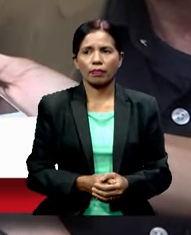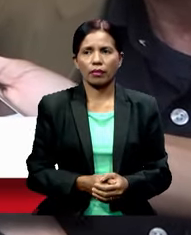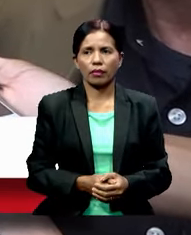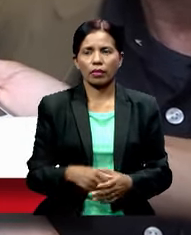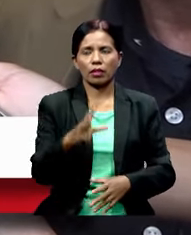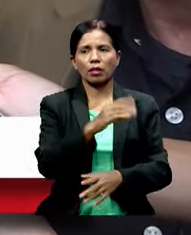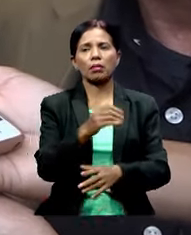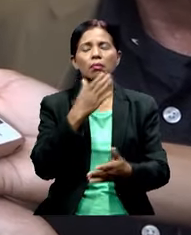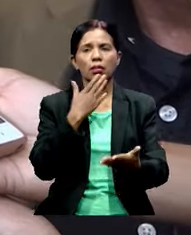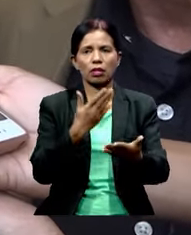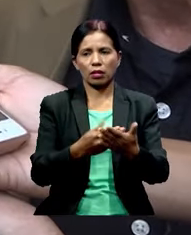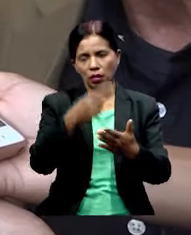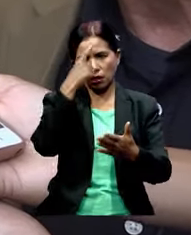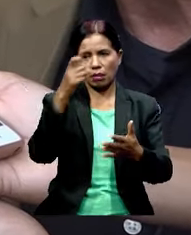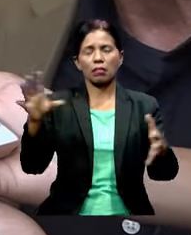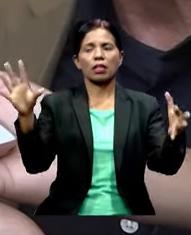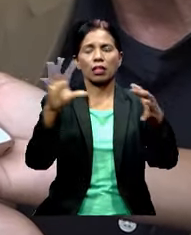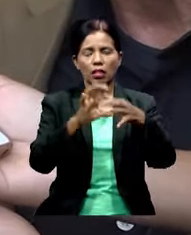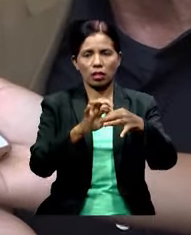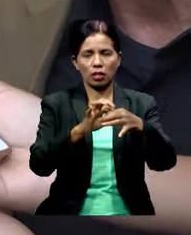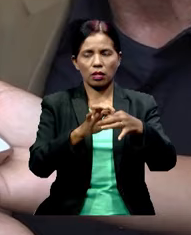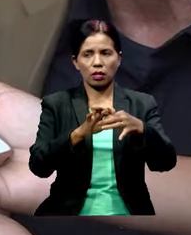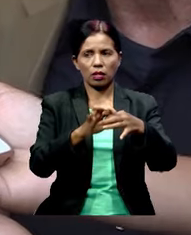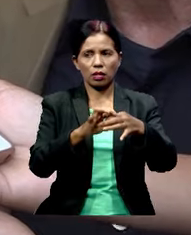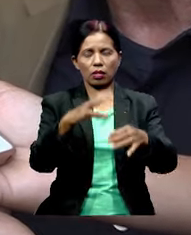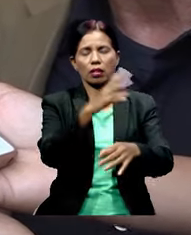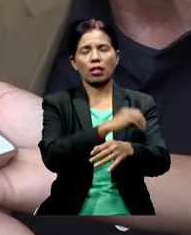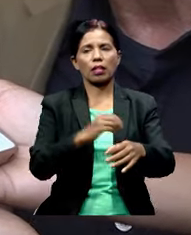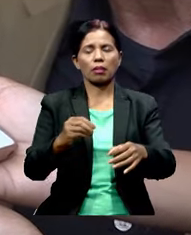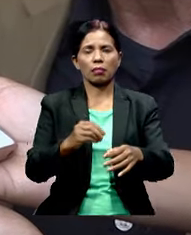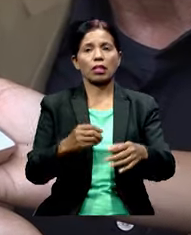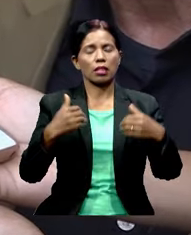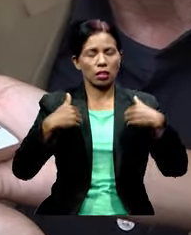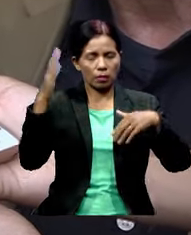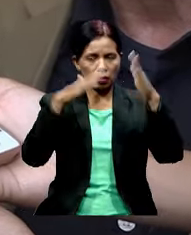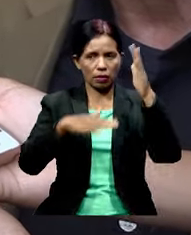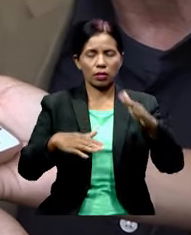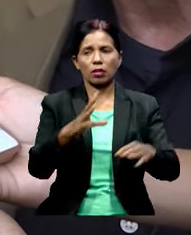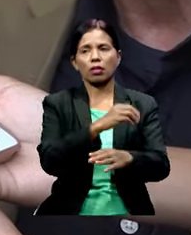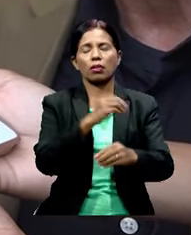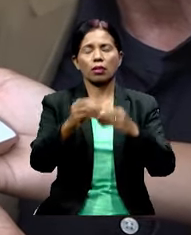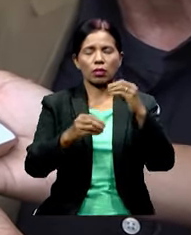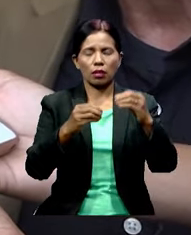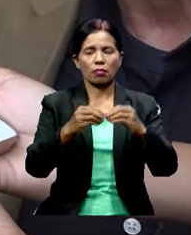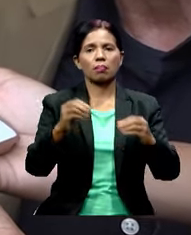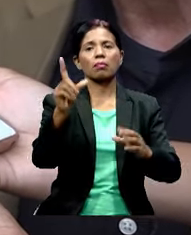extraordinário então, também ligado ao acontecimento esporádico, né, que liga ao perturbação ordem pública,